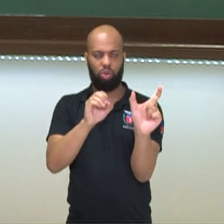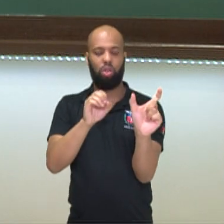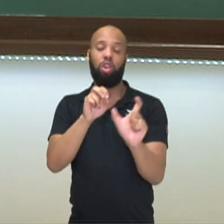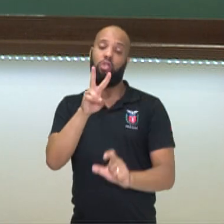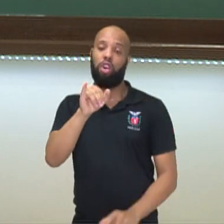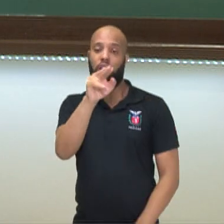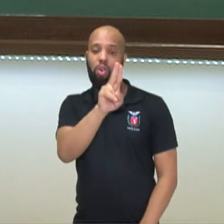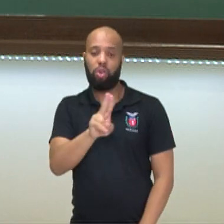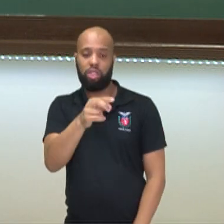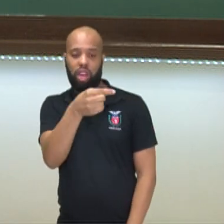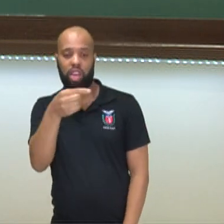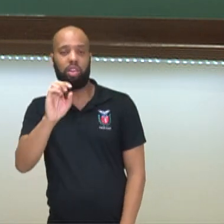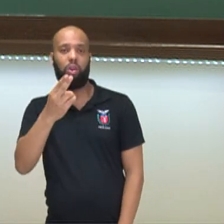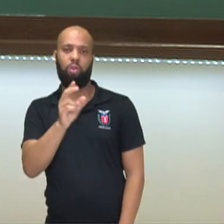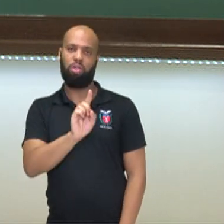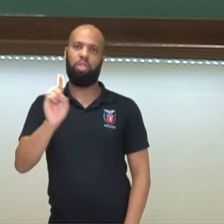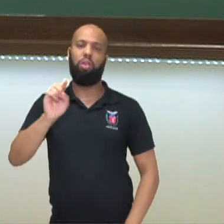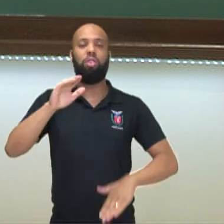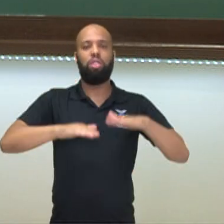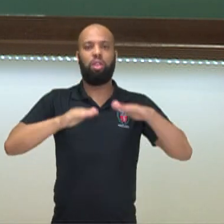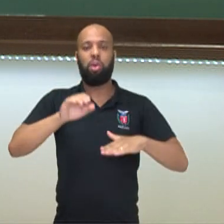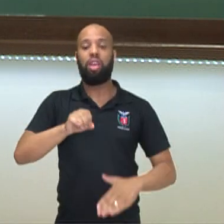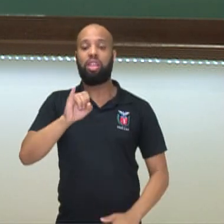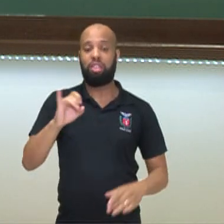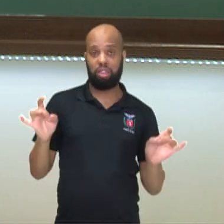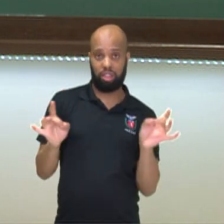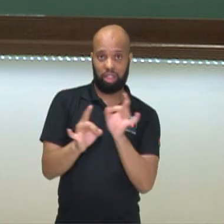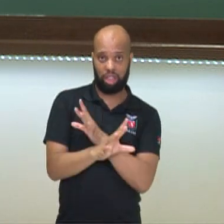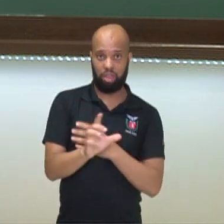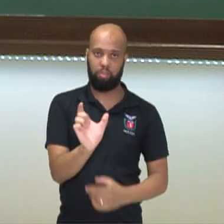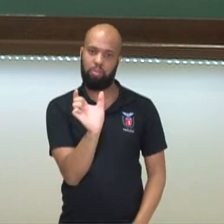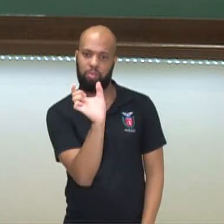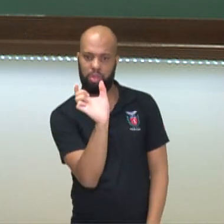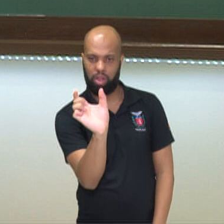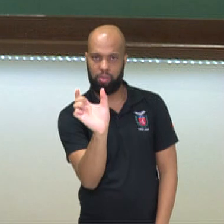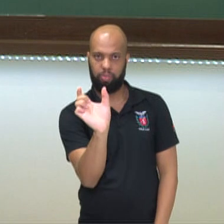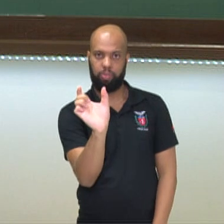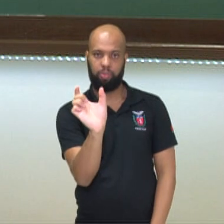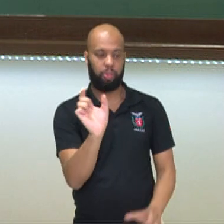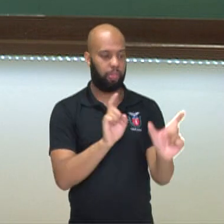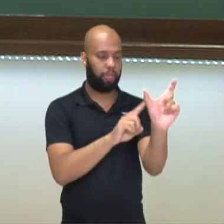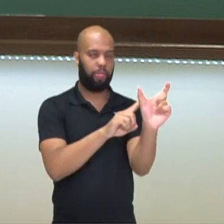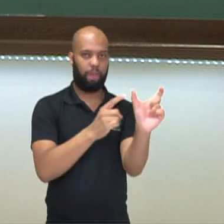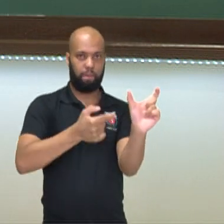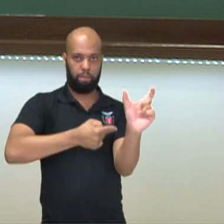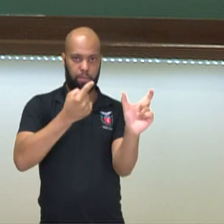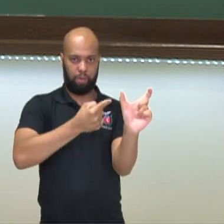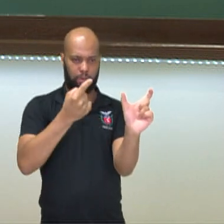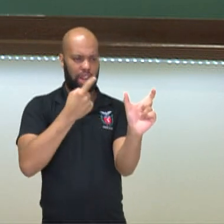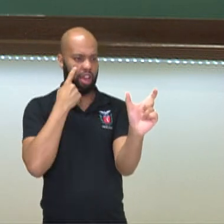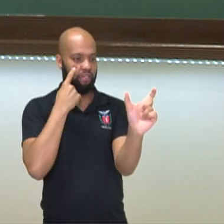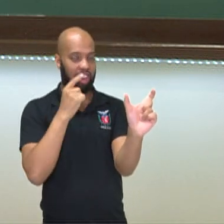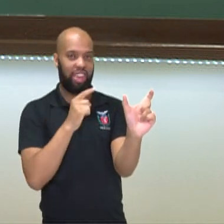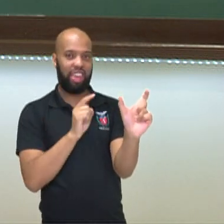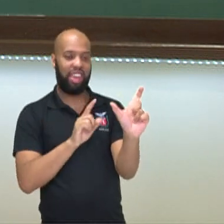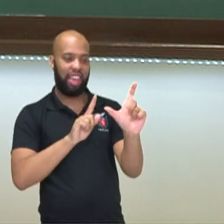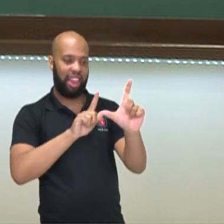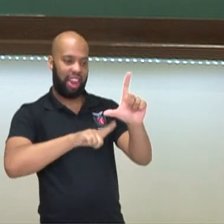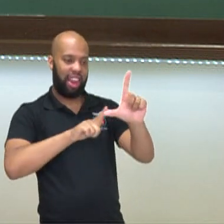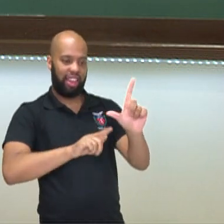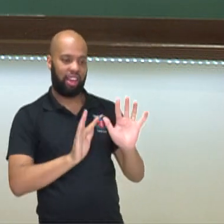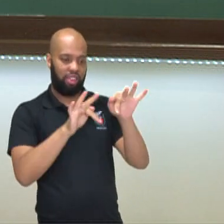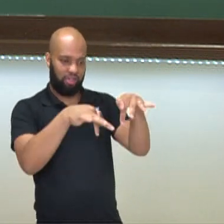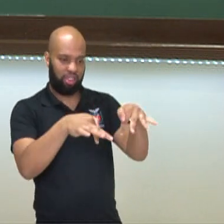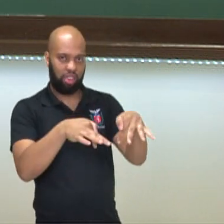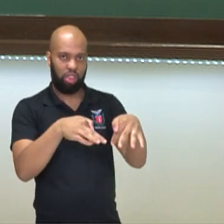não do hífen? Como termina a minha palavra, o meu prefixo, com que letra que ele termina e qual a letra